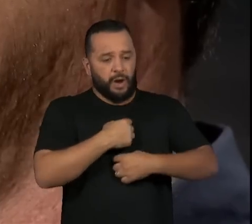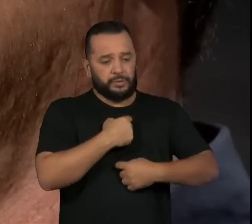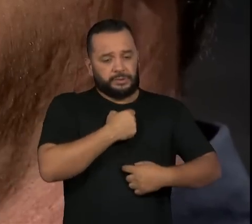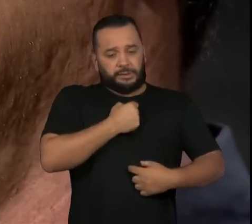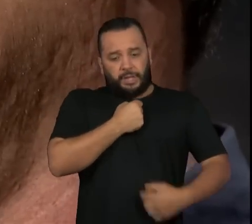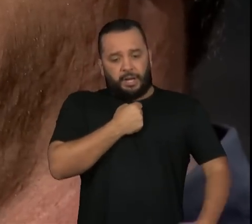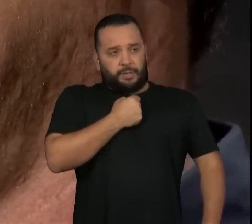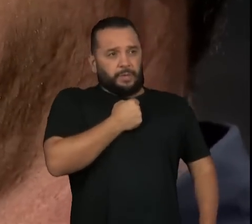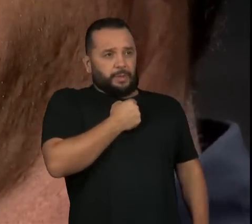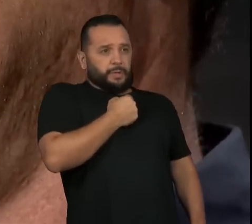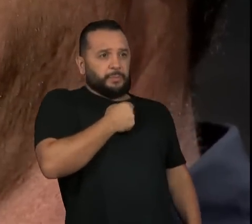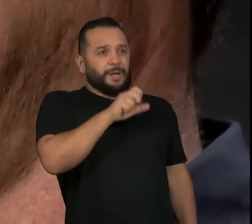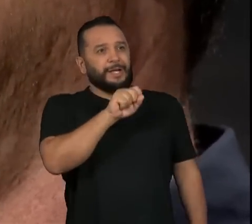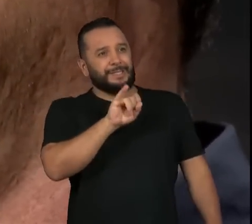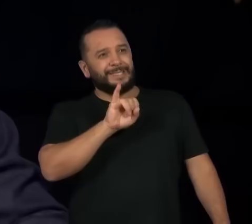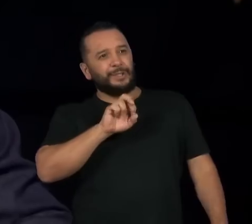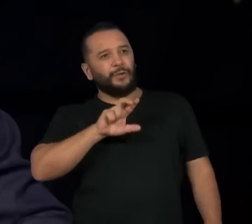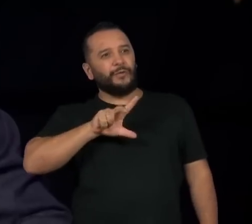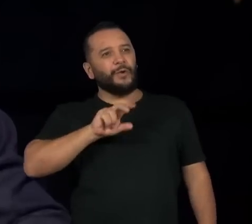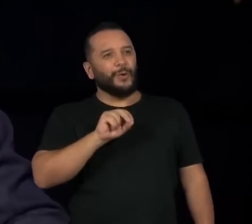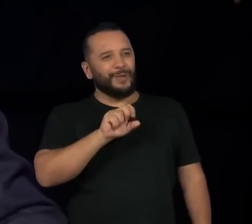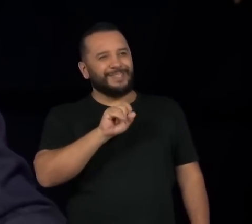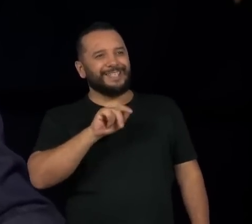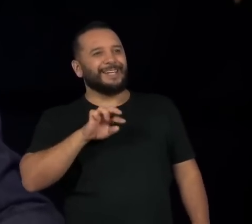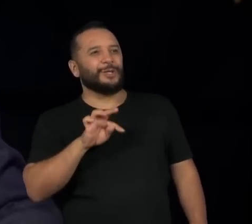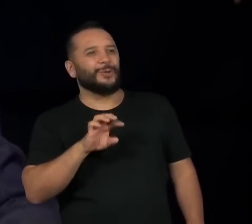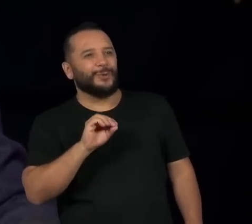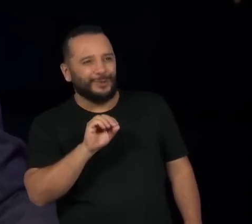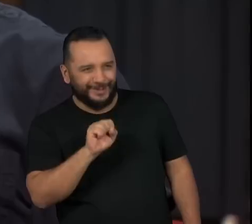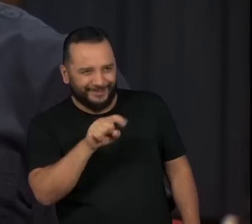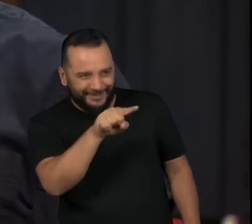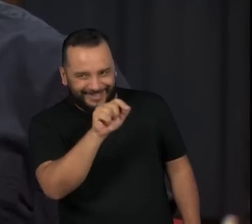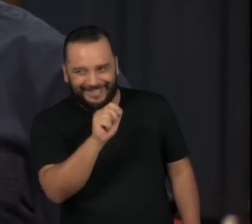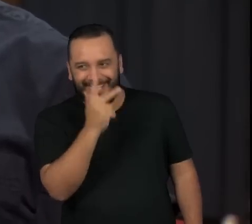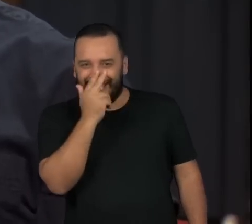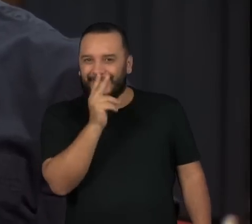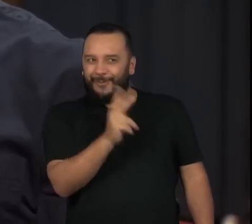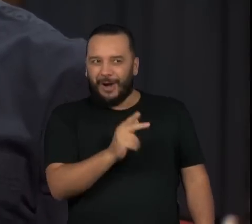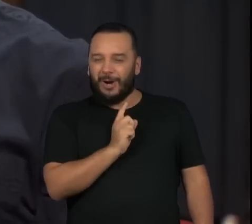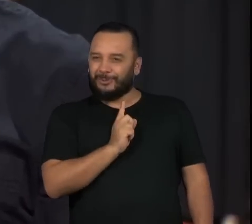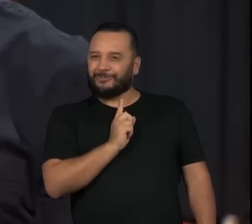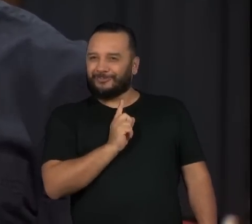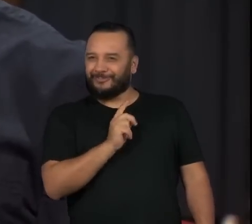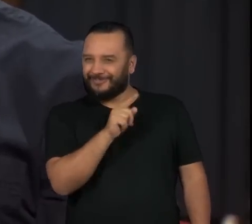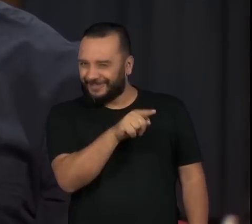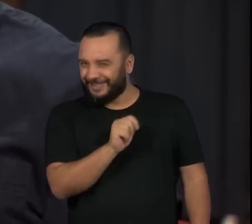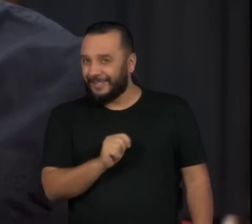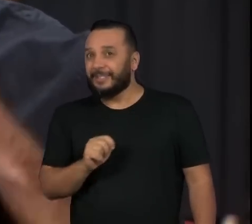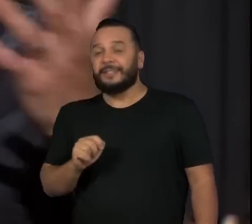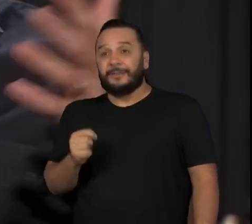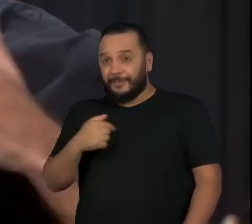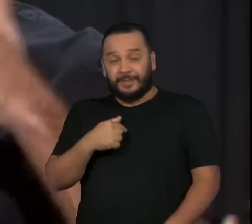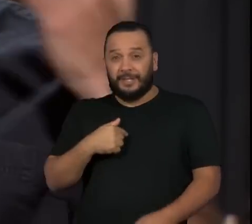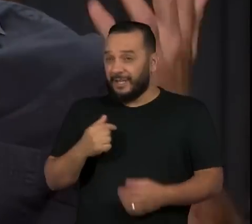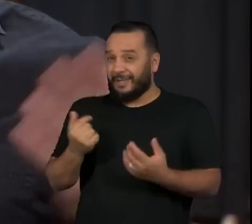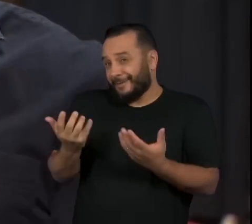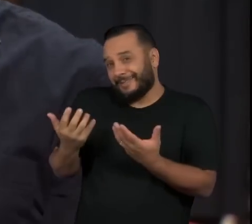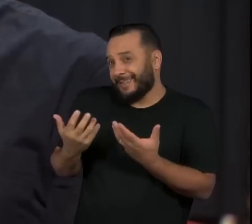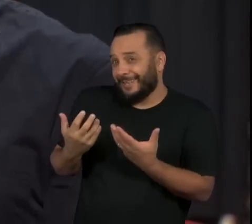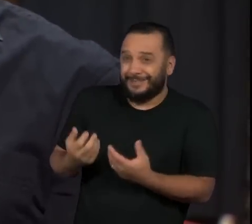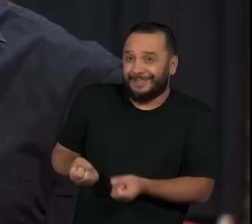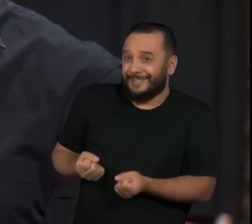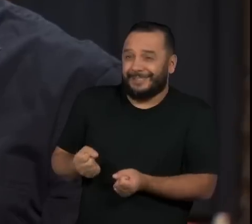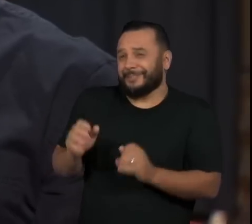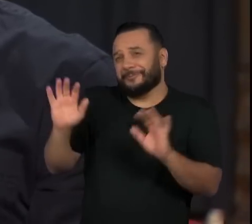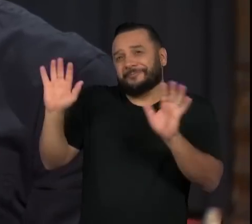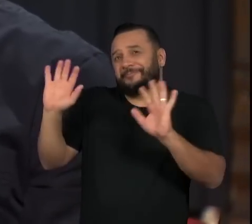era digital. Você aceita esse cargo, não? Não tem como eu aceitar ou não aceitar. O que as pessoas...